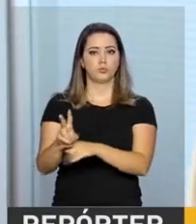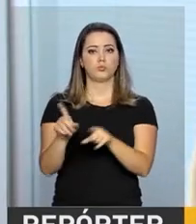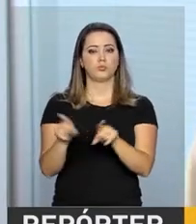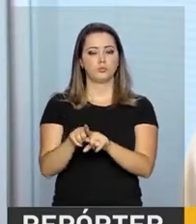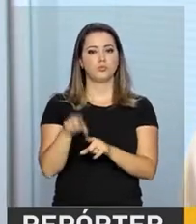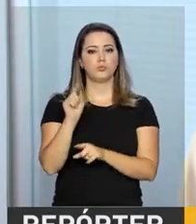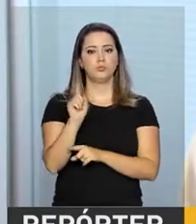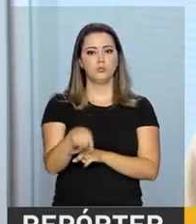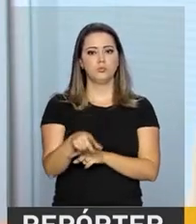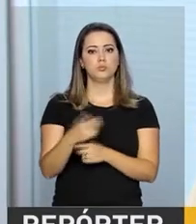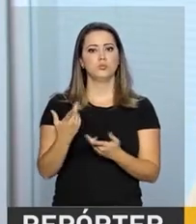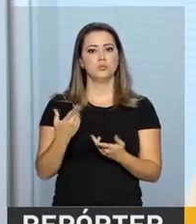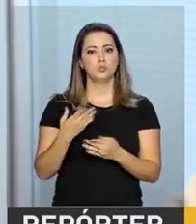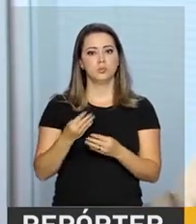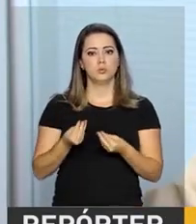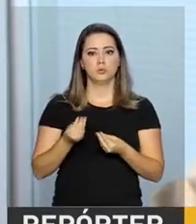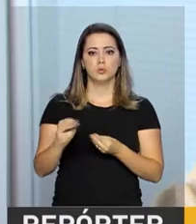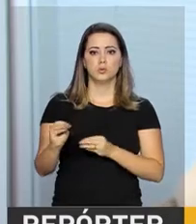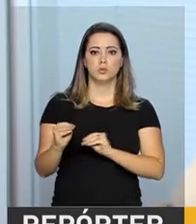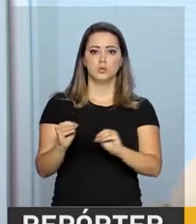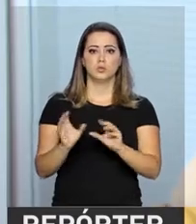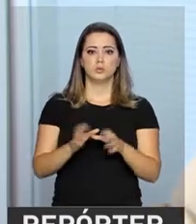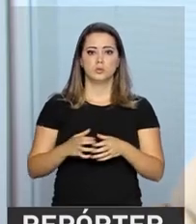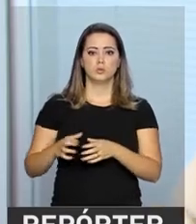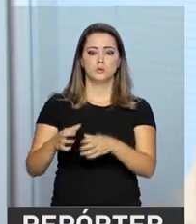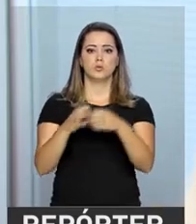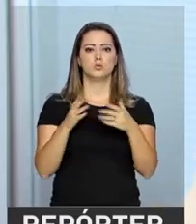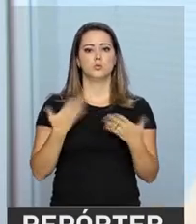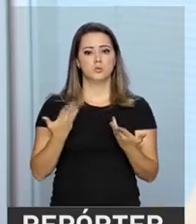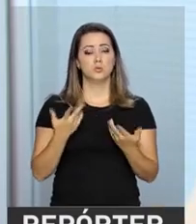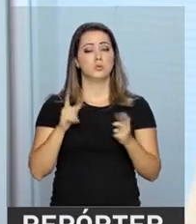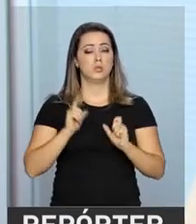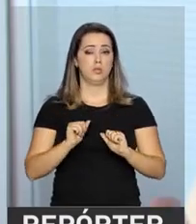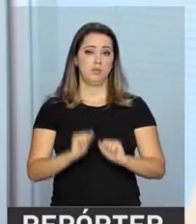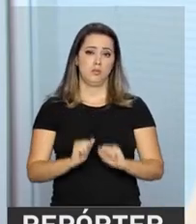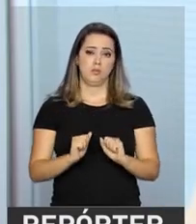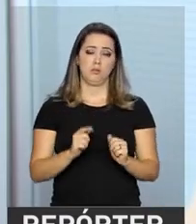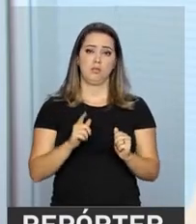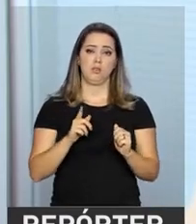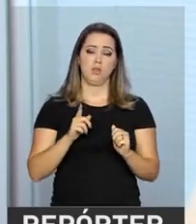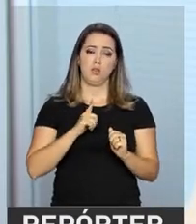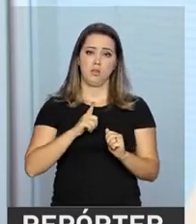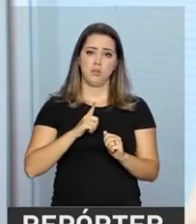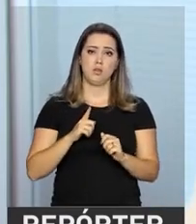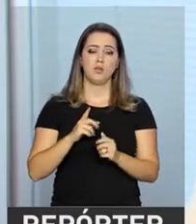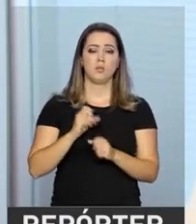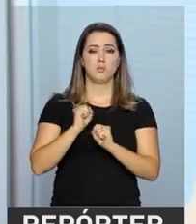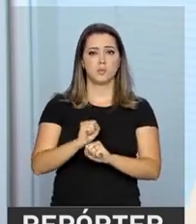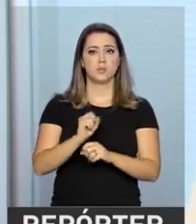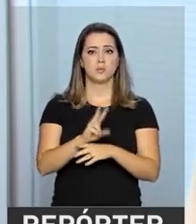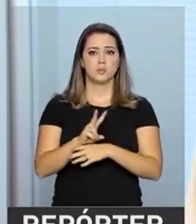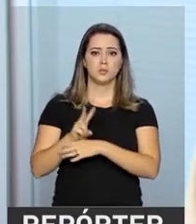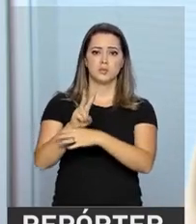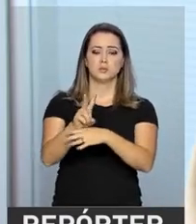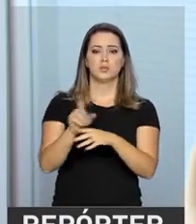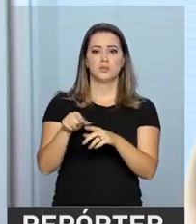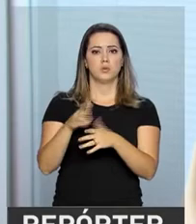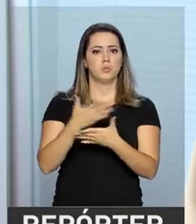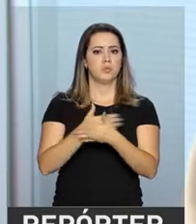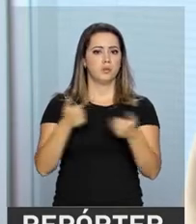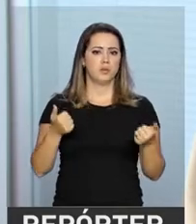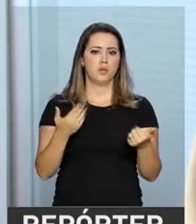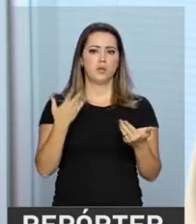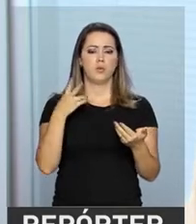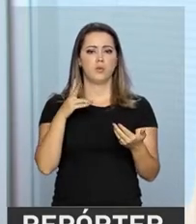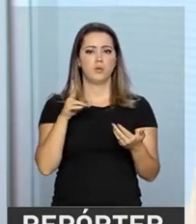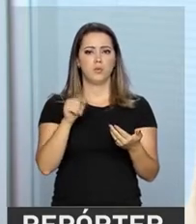eles passam para os seus agentes, né, que têm condições de emprestar em muito melhores condições, né, do